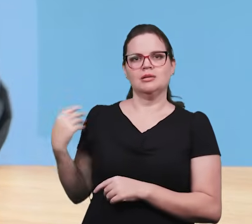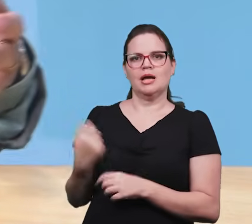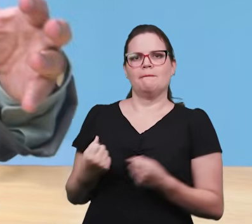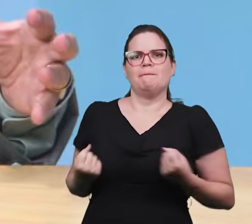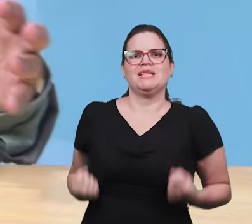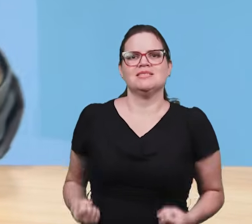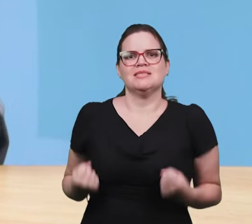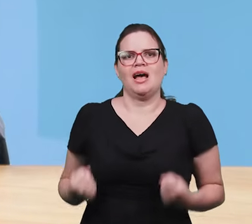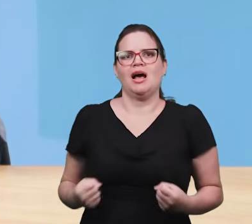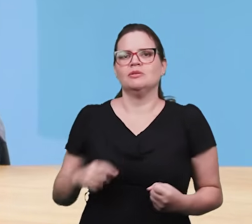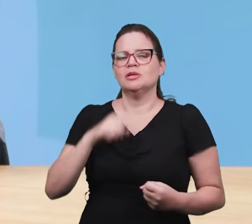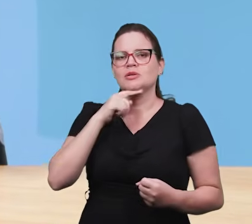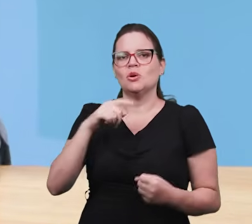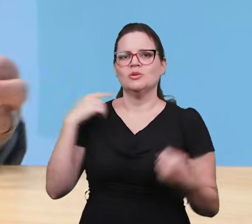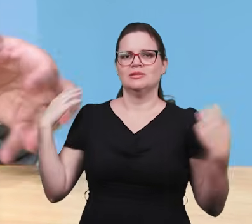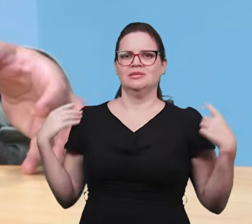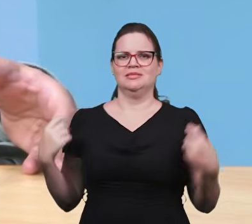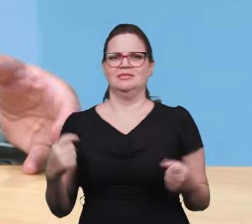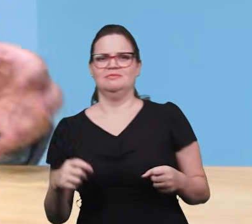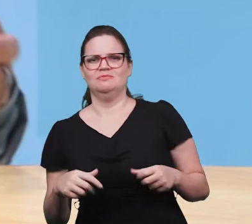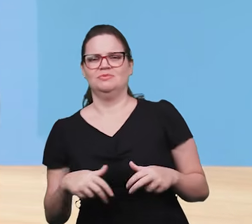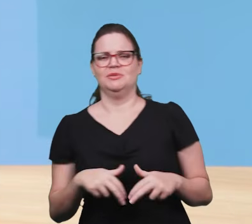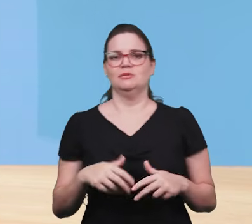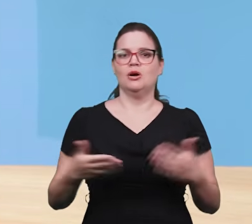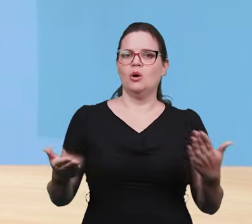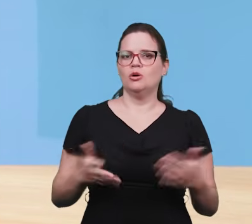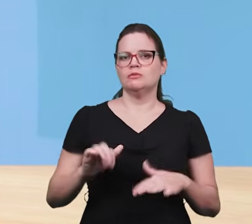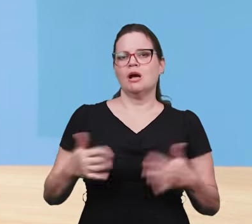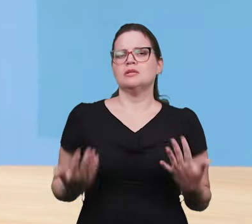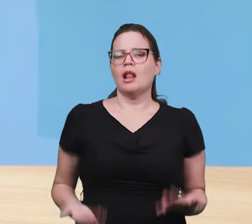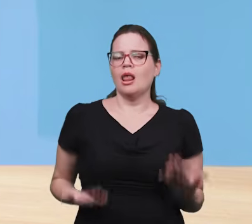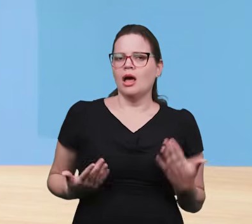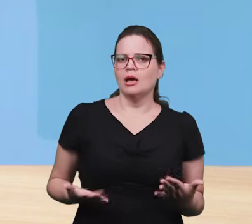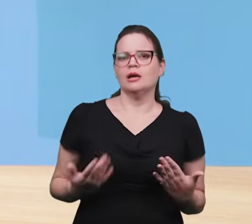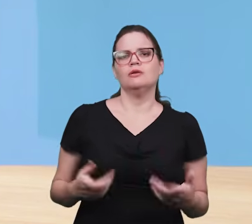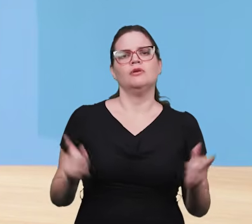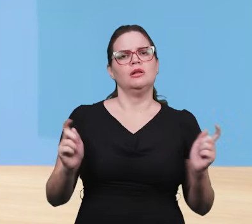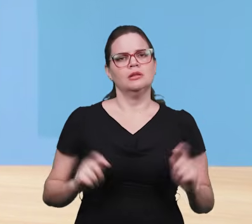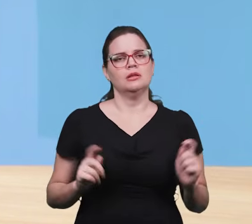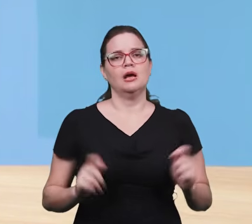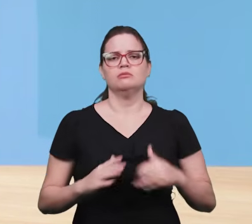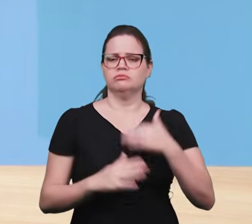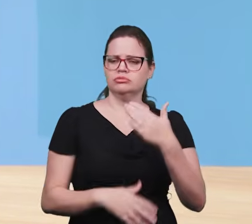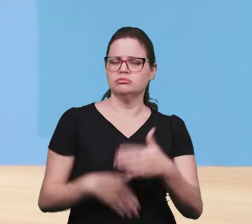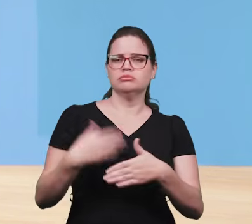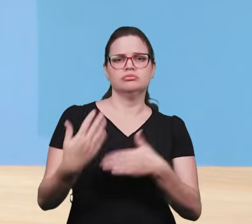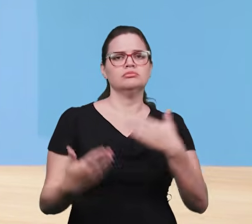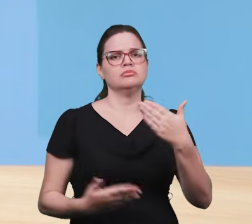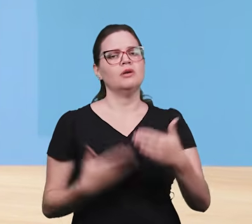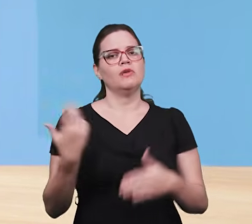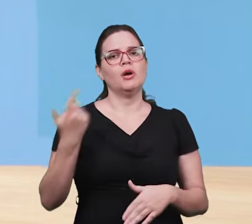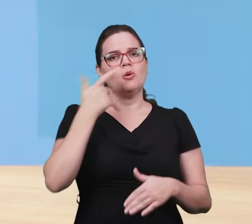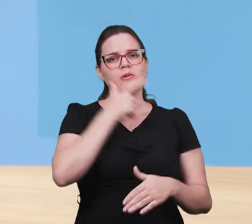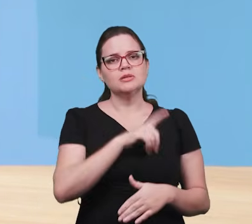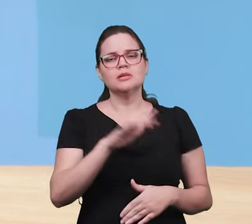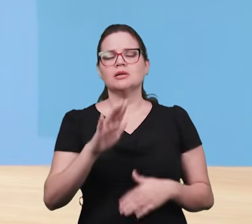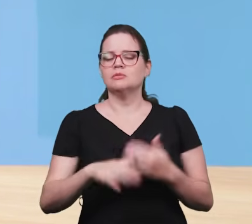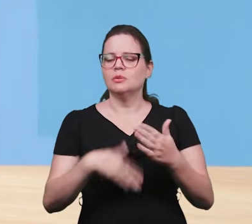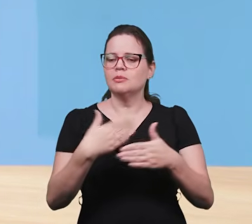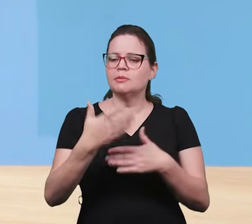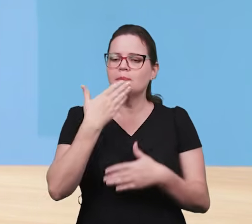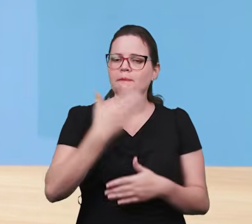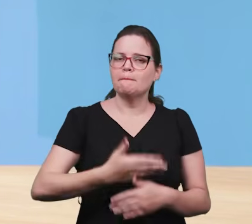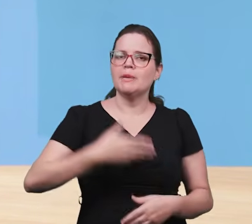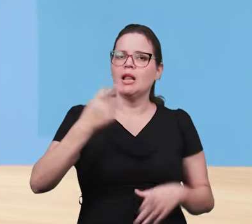pesado que era difícil você transitar para um lado para o outro. Hoje já é um negócio mais leve. E à medida que o tempo for passando, essa tecnologia vai ficar cada vez mais